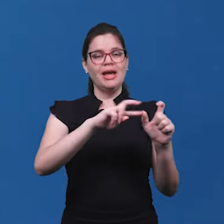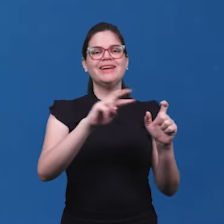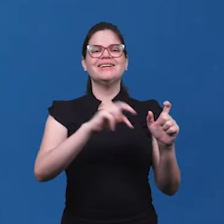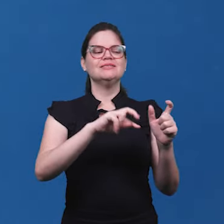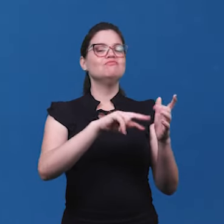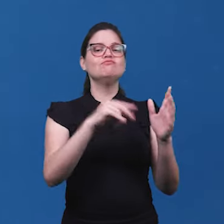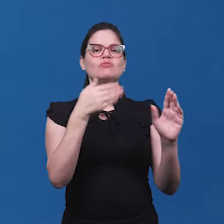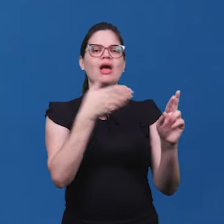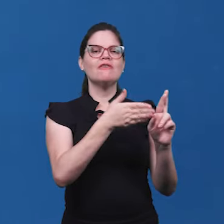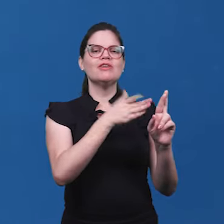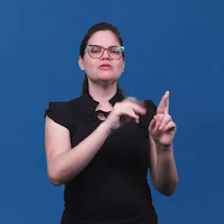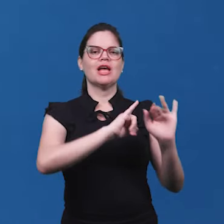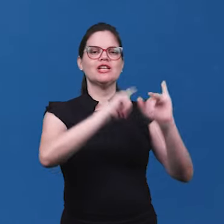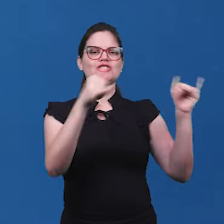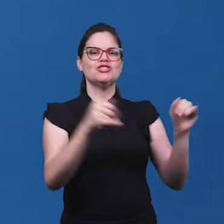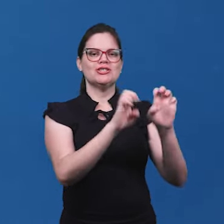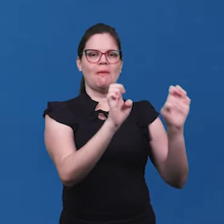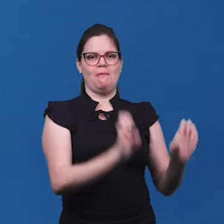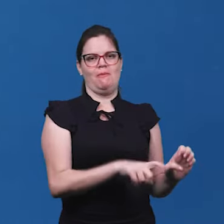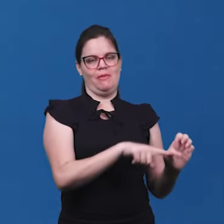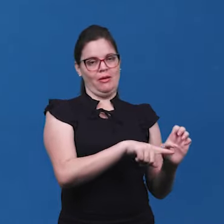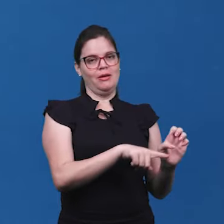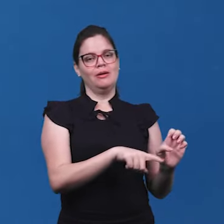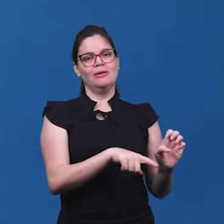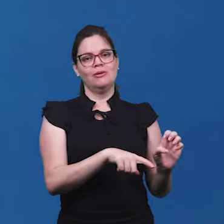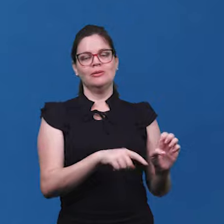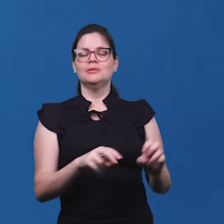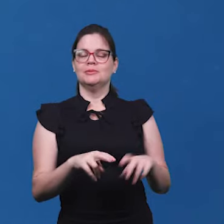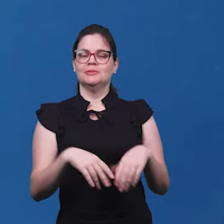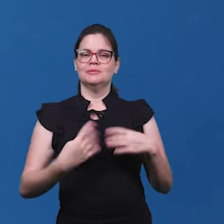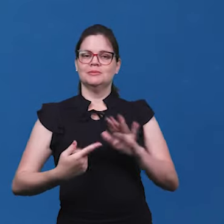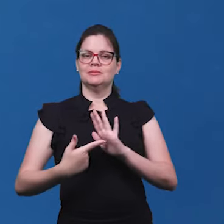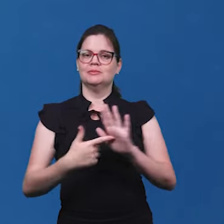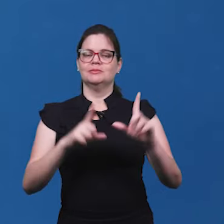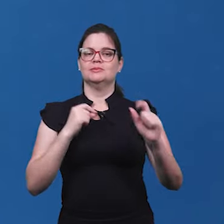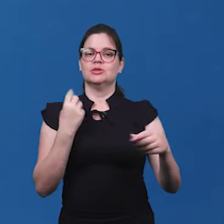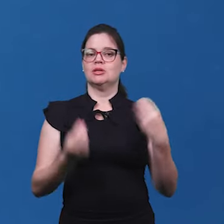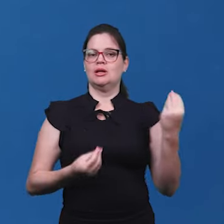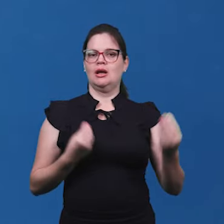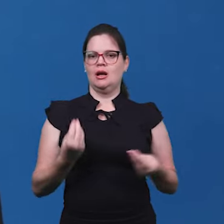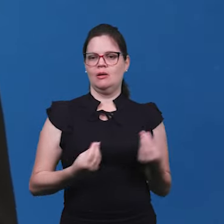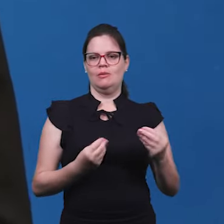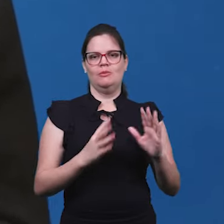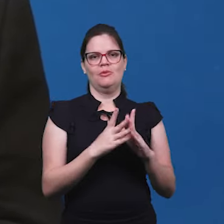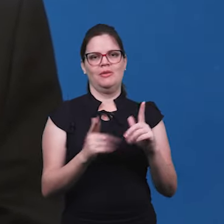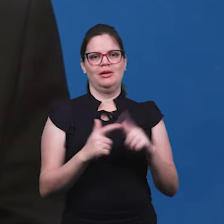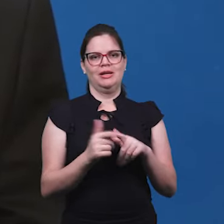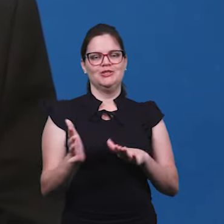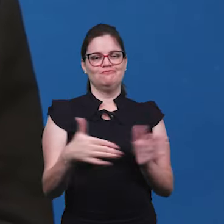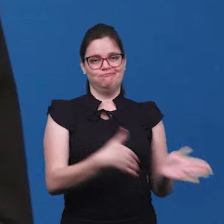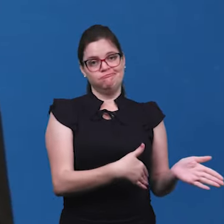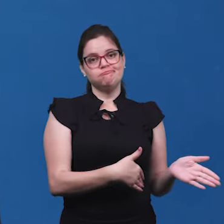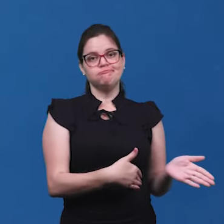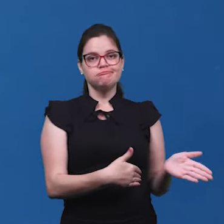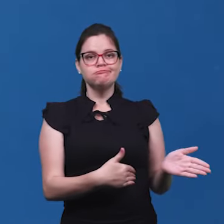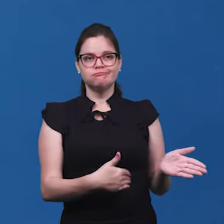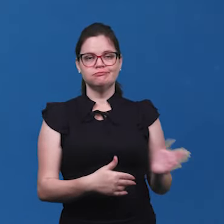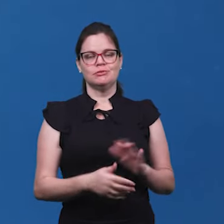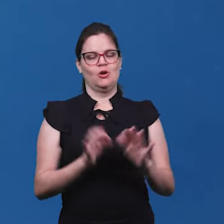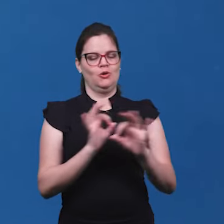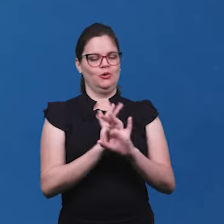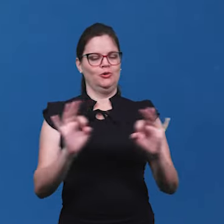expressão exatamente que mostra a condição de uma igreja infiel. Muito bem colocado na sua